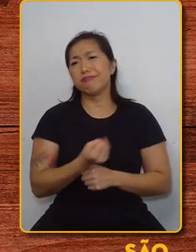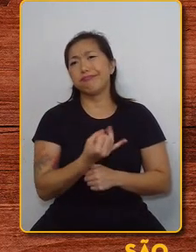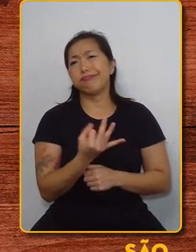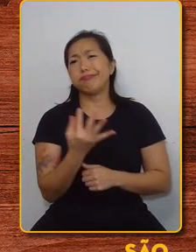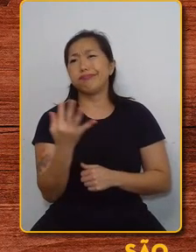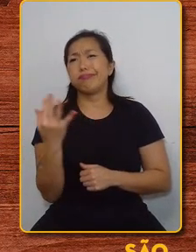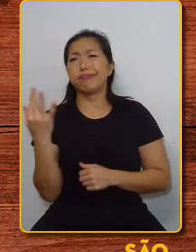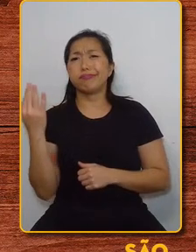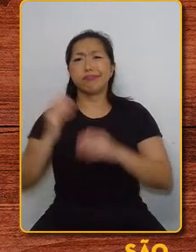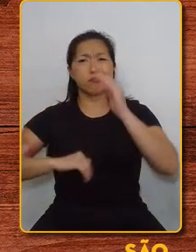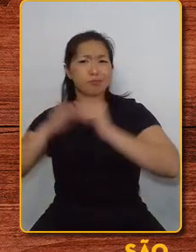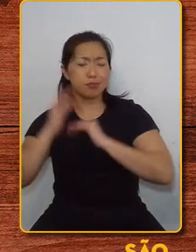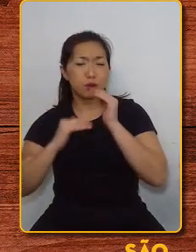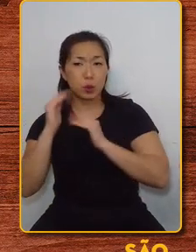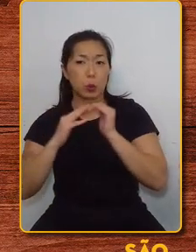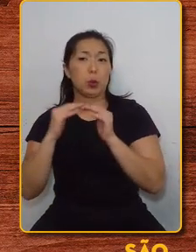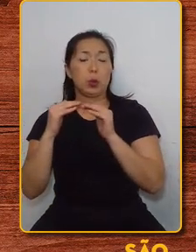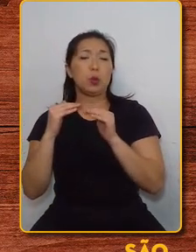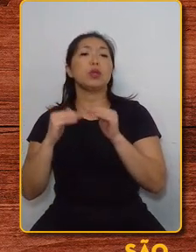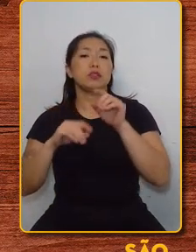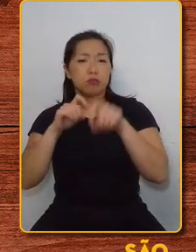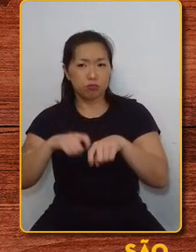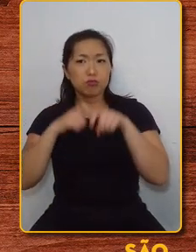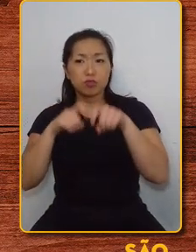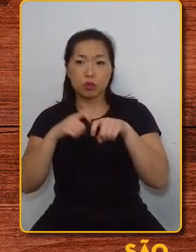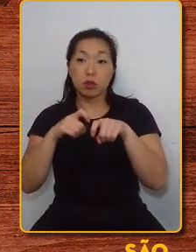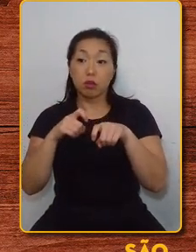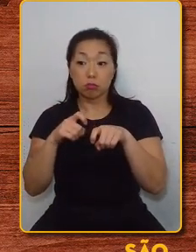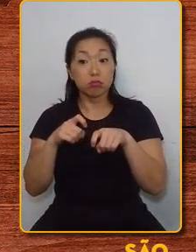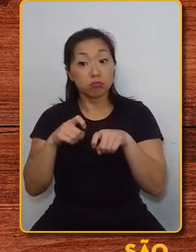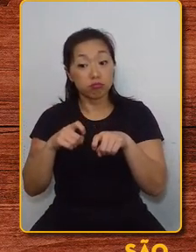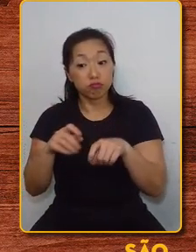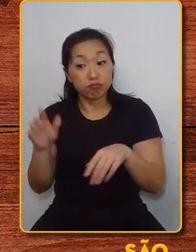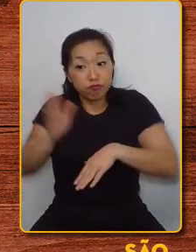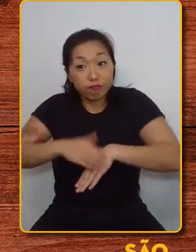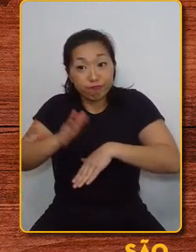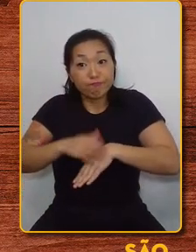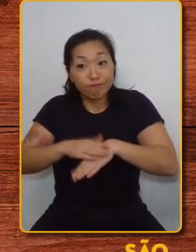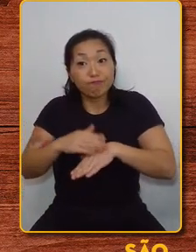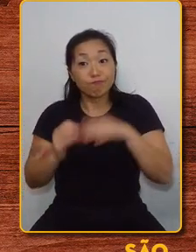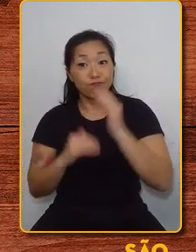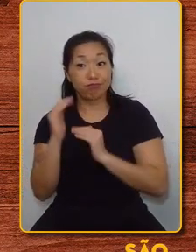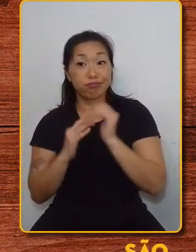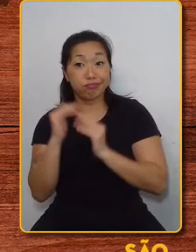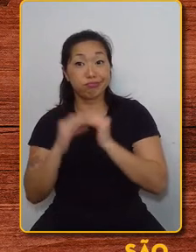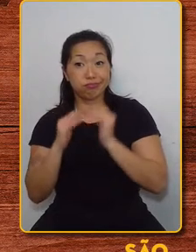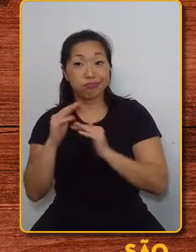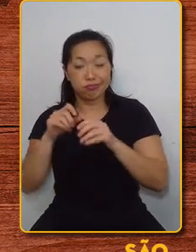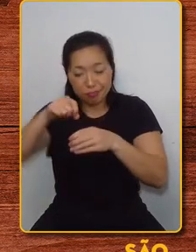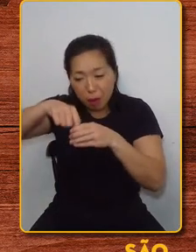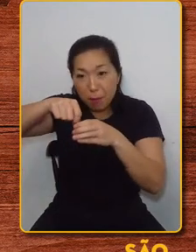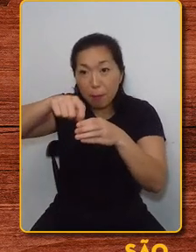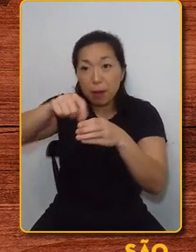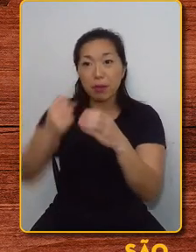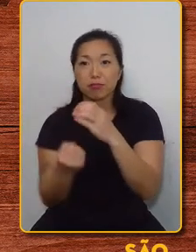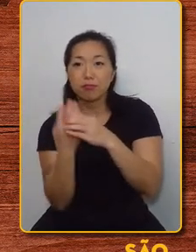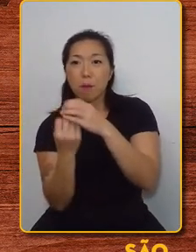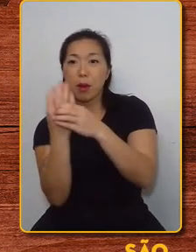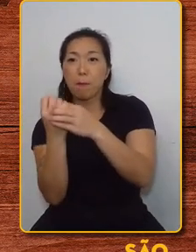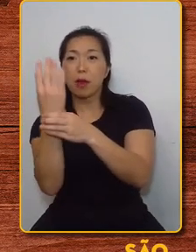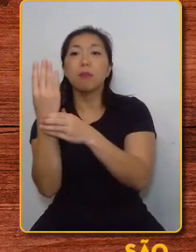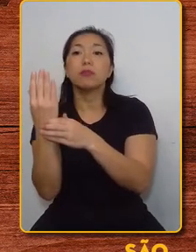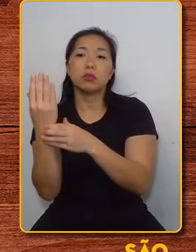camponeses, médios e grandes, que estão produzindo. Então, nós temos tranquilidade de saber que não temos perna para resolver o tamanho